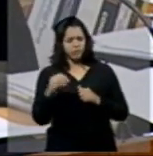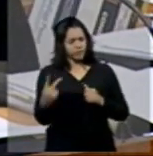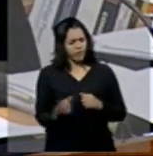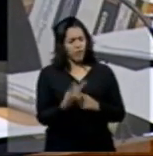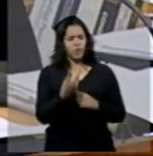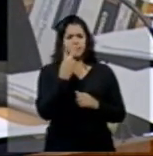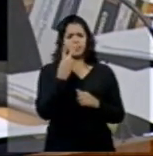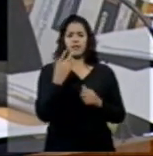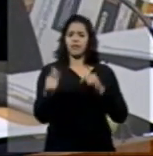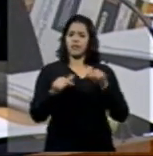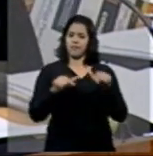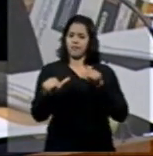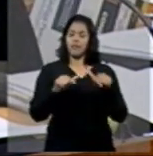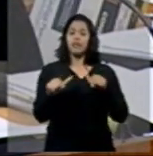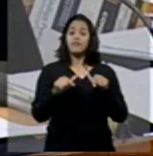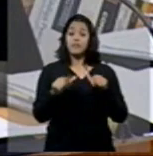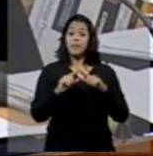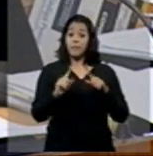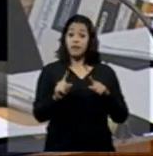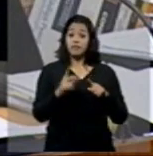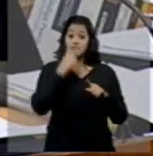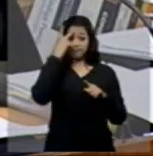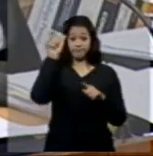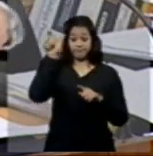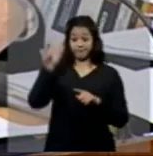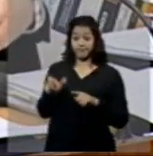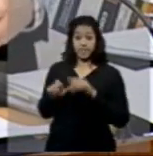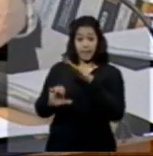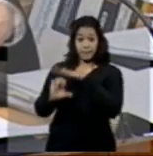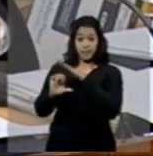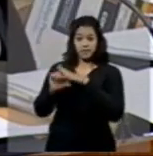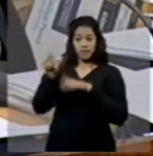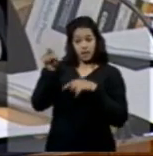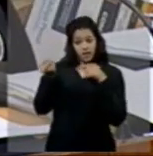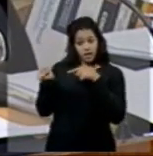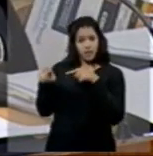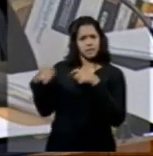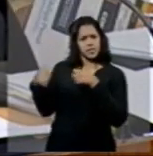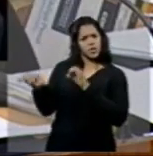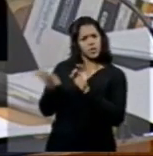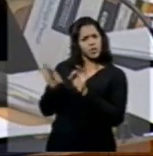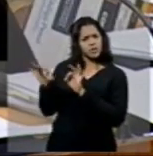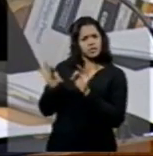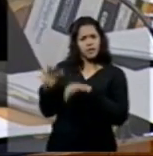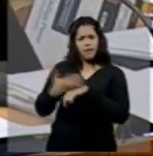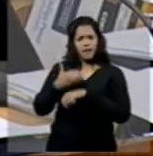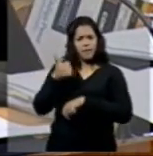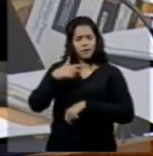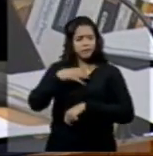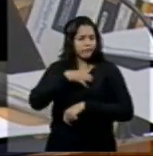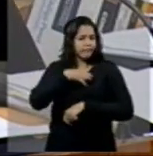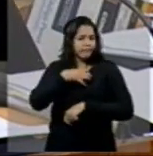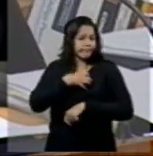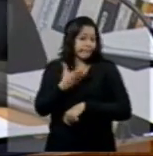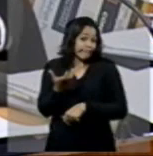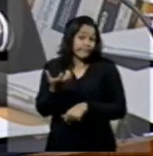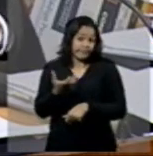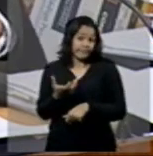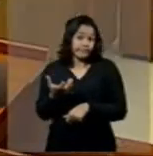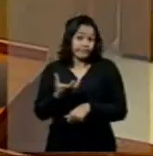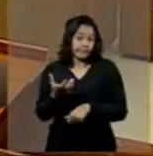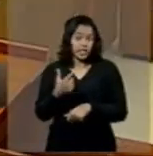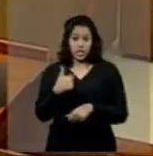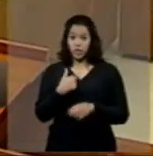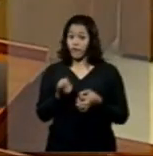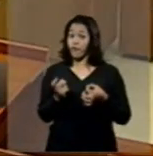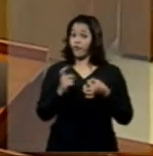ele, empreendedor, que deve organizar da melhor forma que lhe aprouver, e